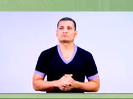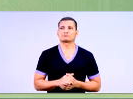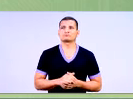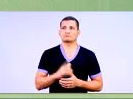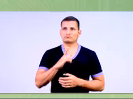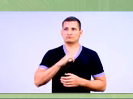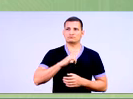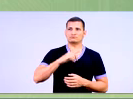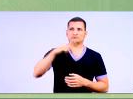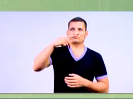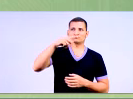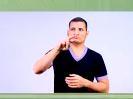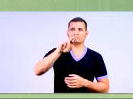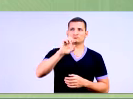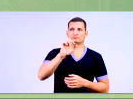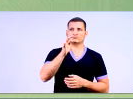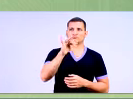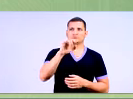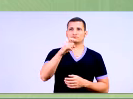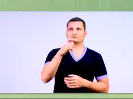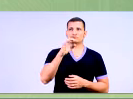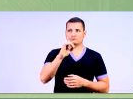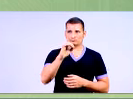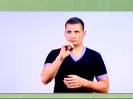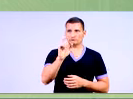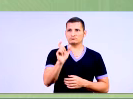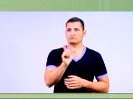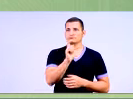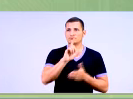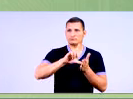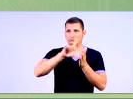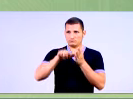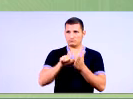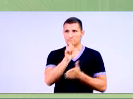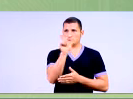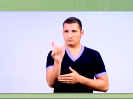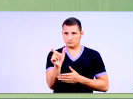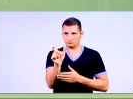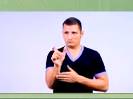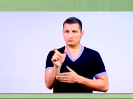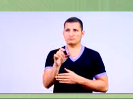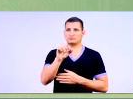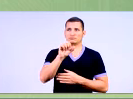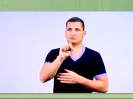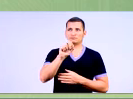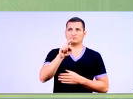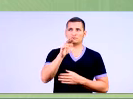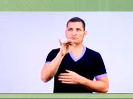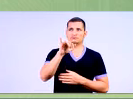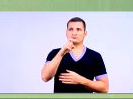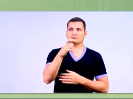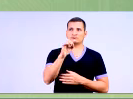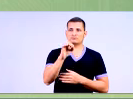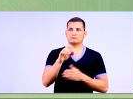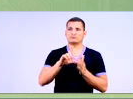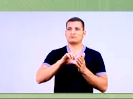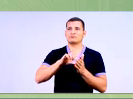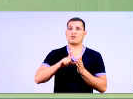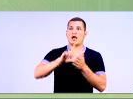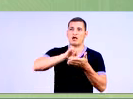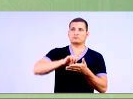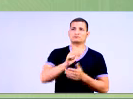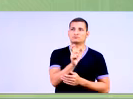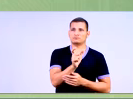prefixos e sufixos, e a gente vai simplesmente dar a tradução delas, ok? Então, question, que é até um